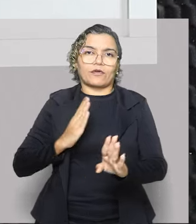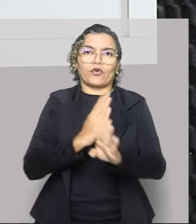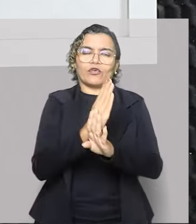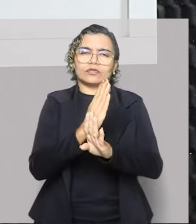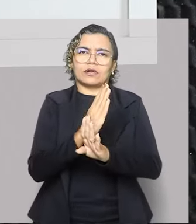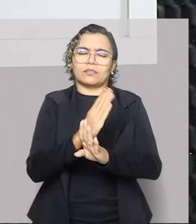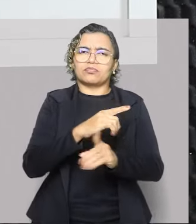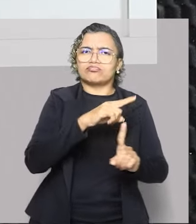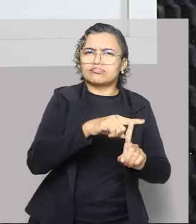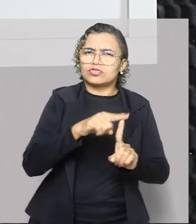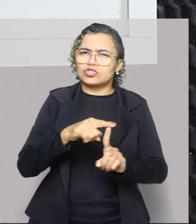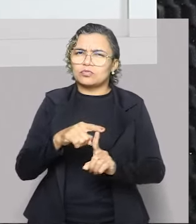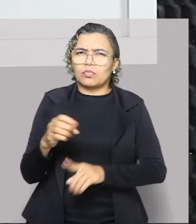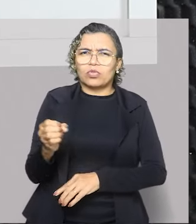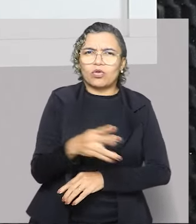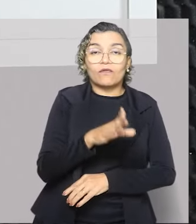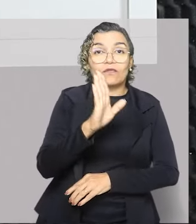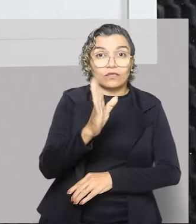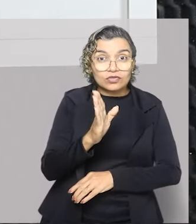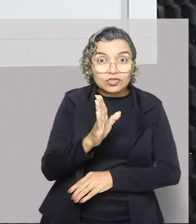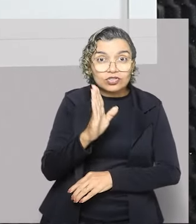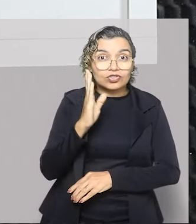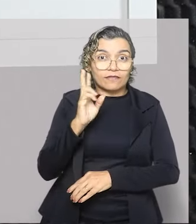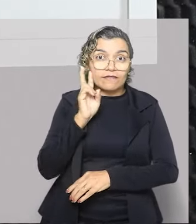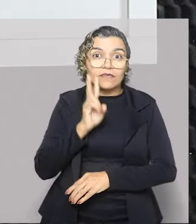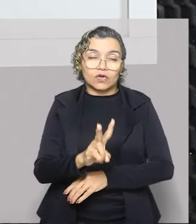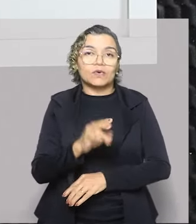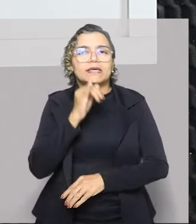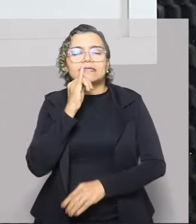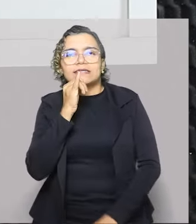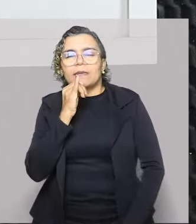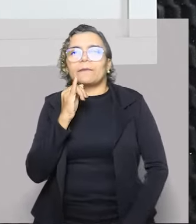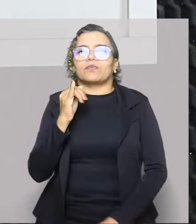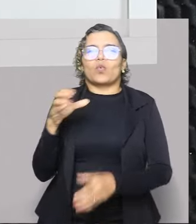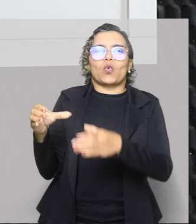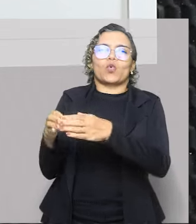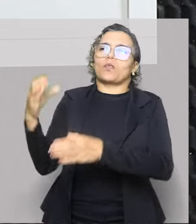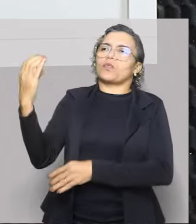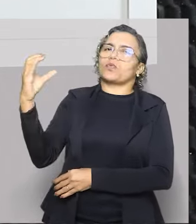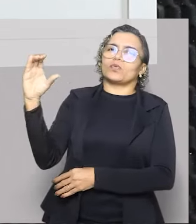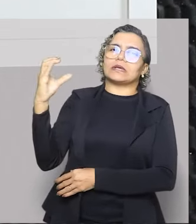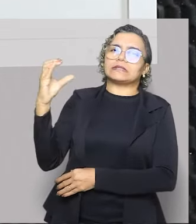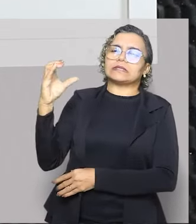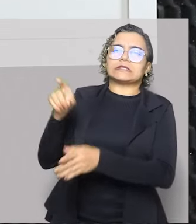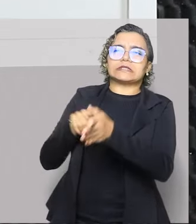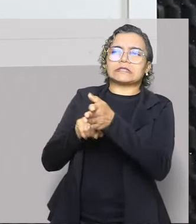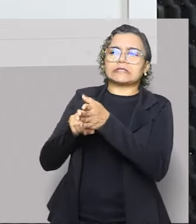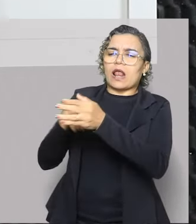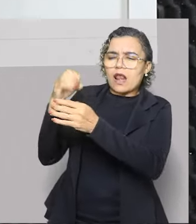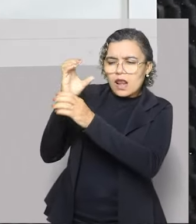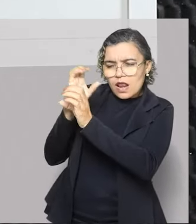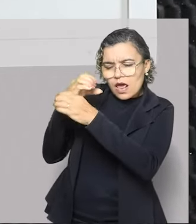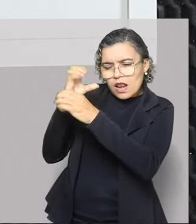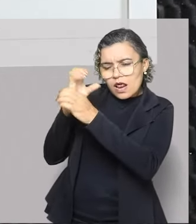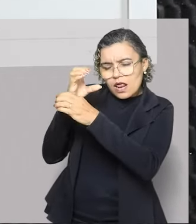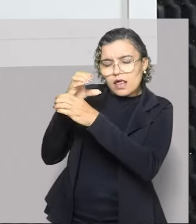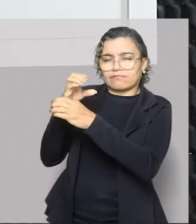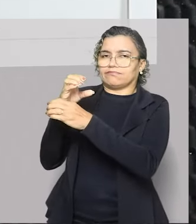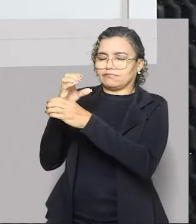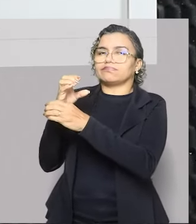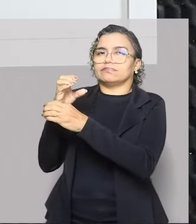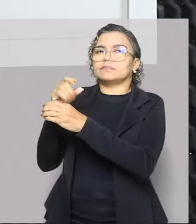você já ouviu né essa notícia a cientista né em determinado local cientistas num determinado